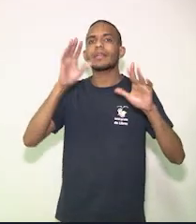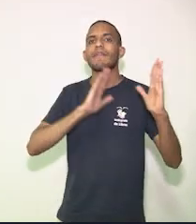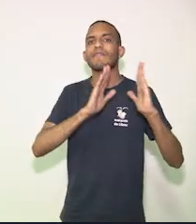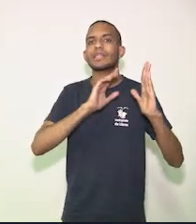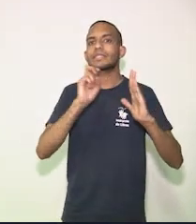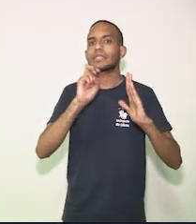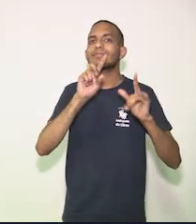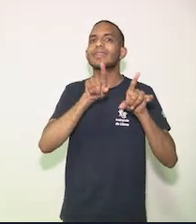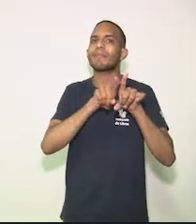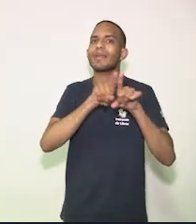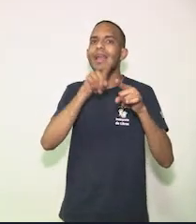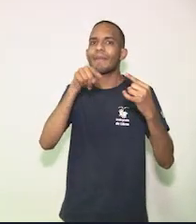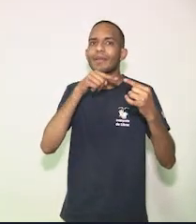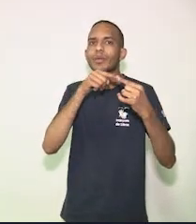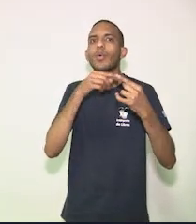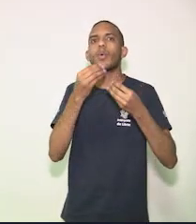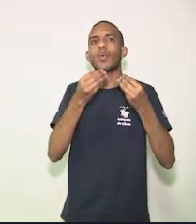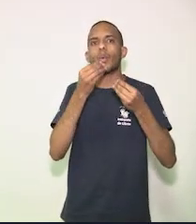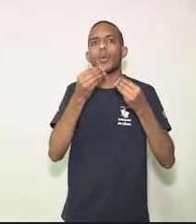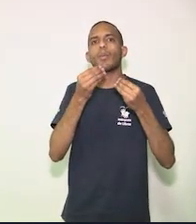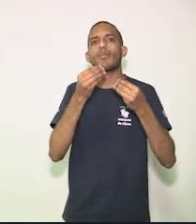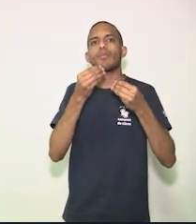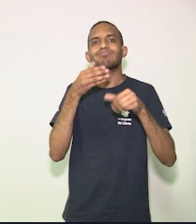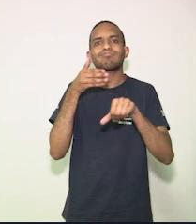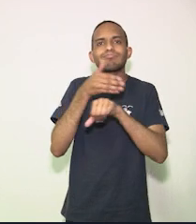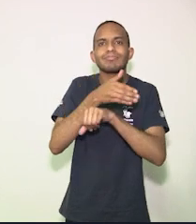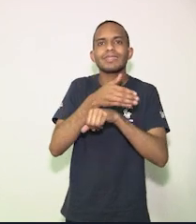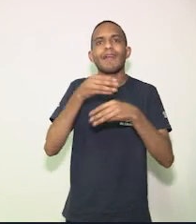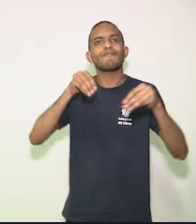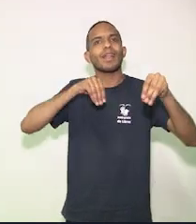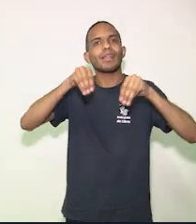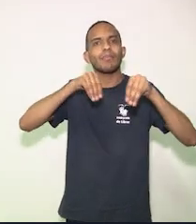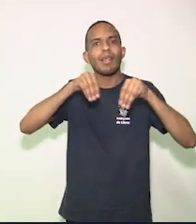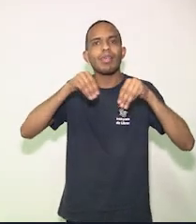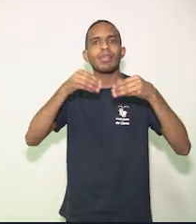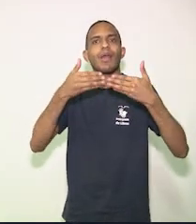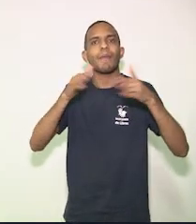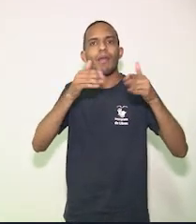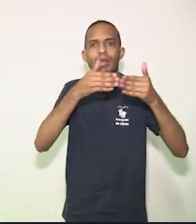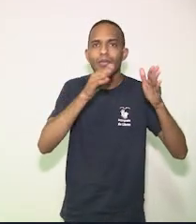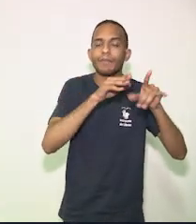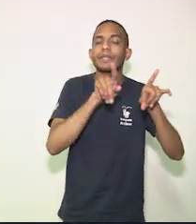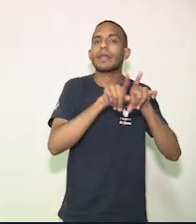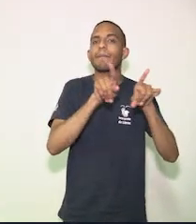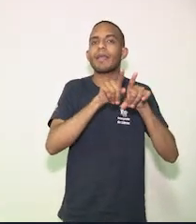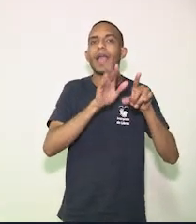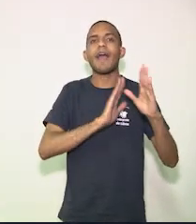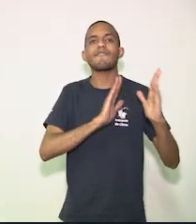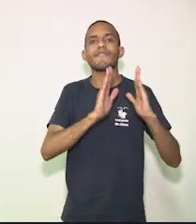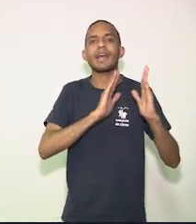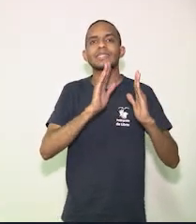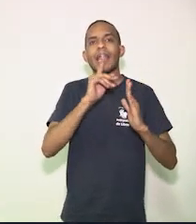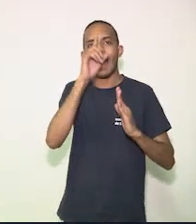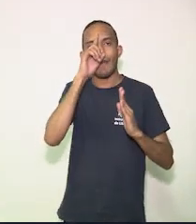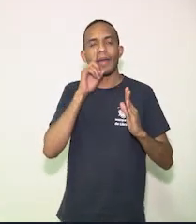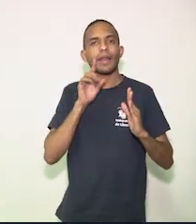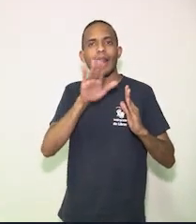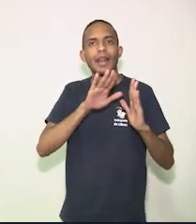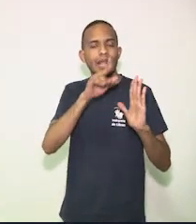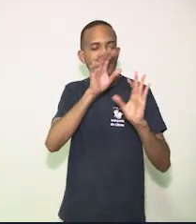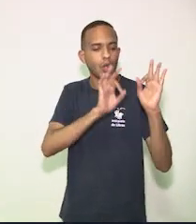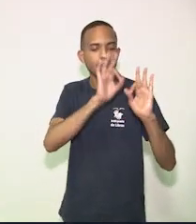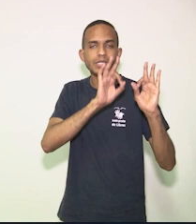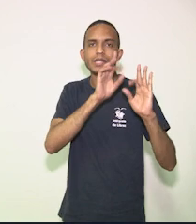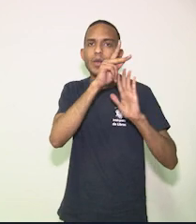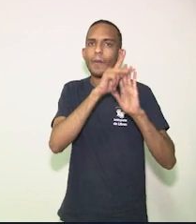da fase 5 coincidiu com a introdução e consolidação da flexibilização na fase amarela do Plano São Paulo.